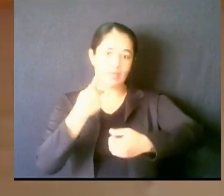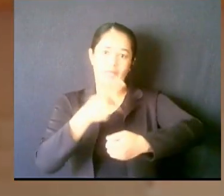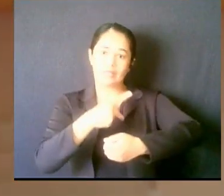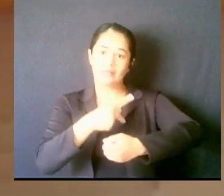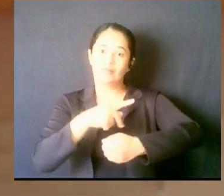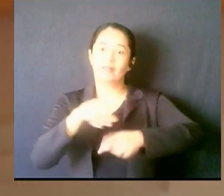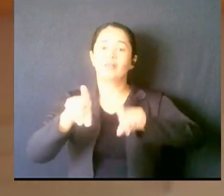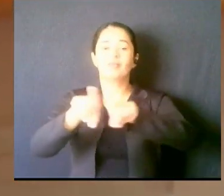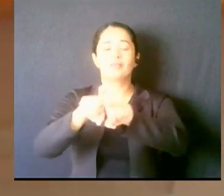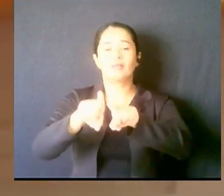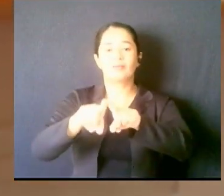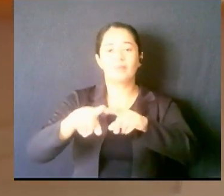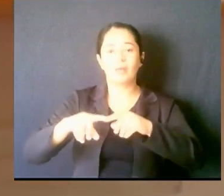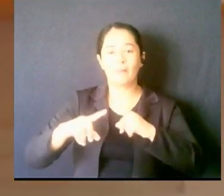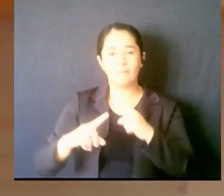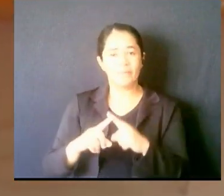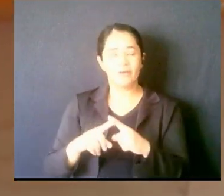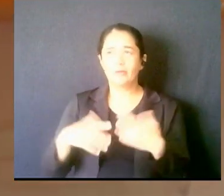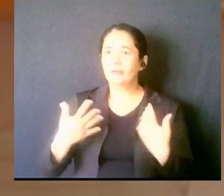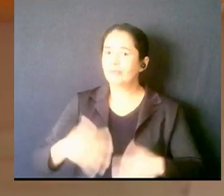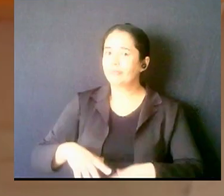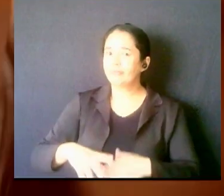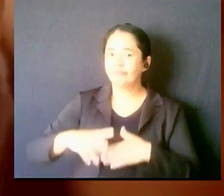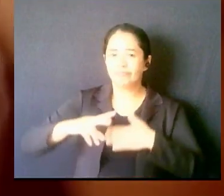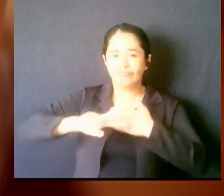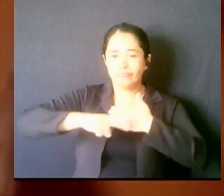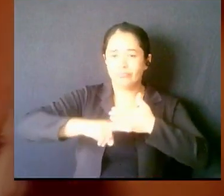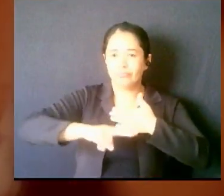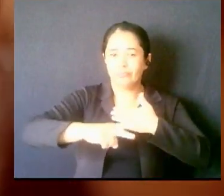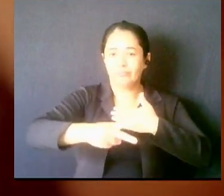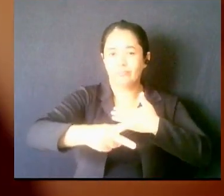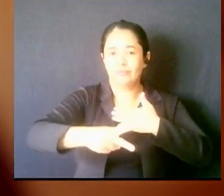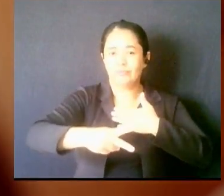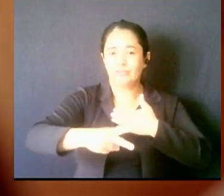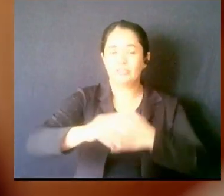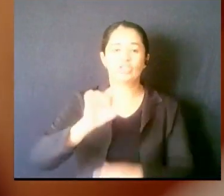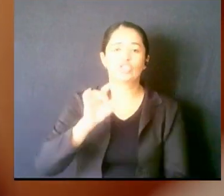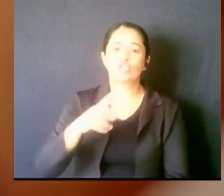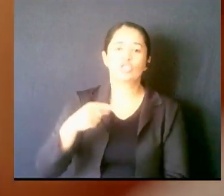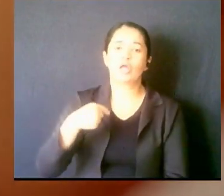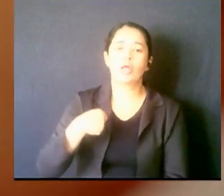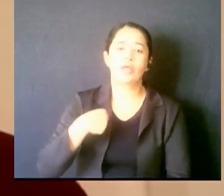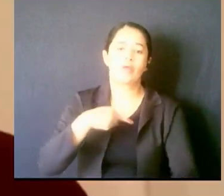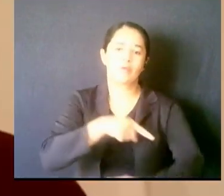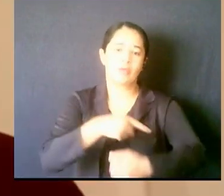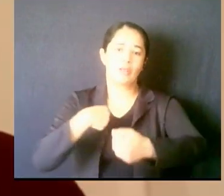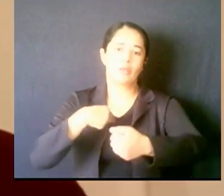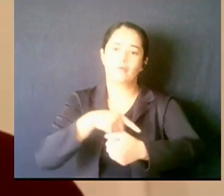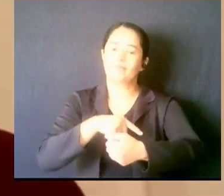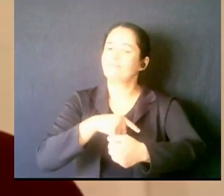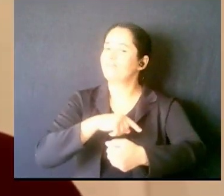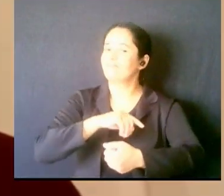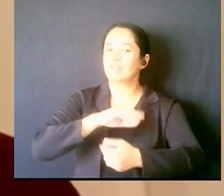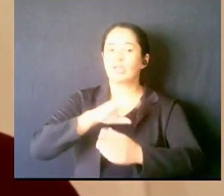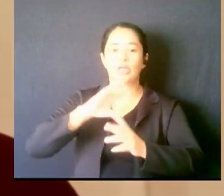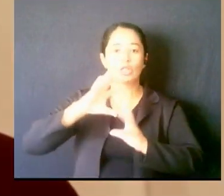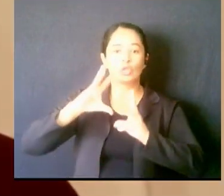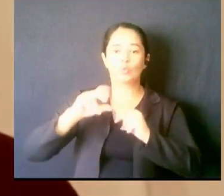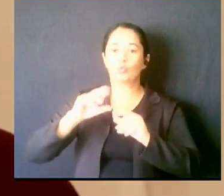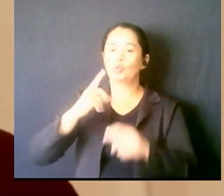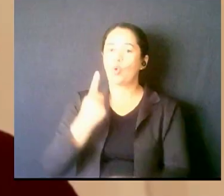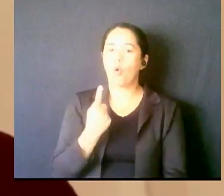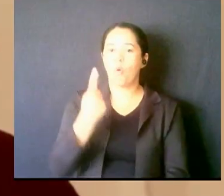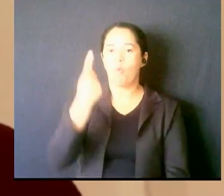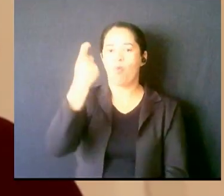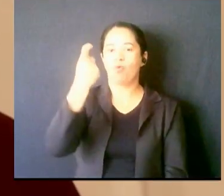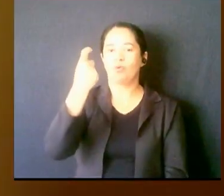literalmente. Não é só, só sobre você ou só sobre ele, tudo engloba, vira um só. Então não dá pra gente distinguir uma